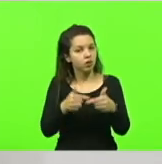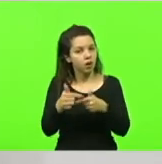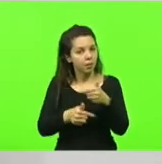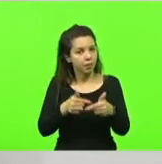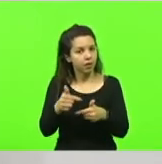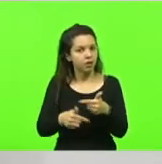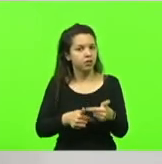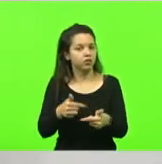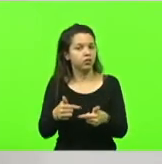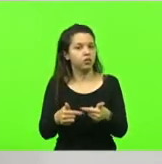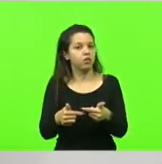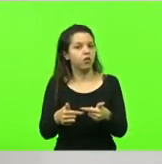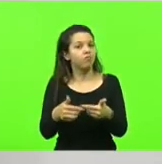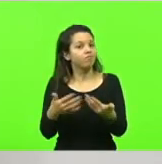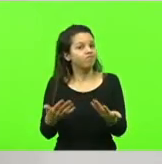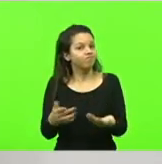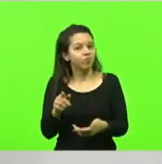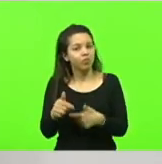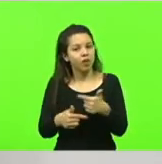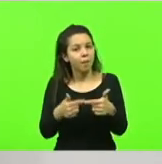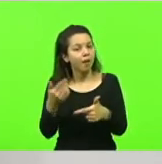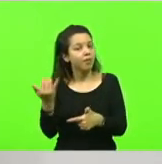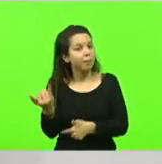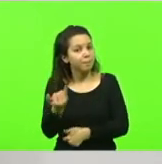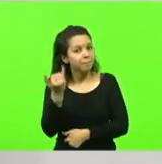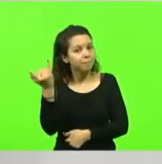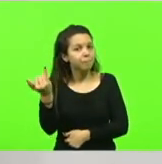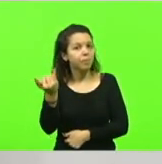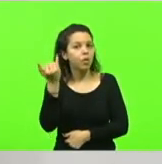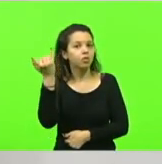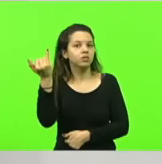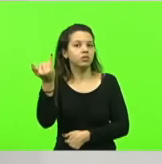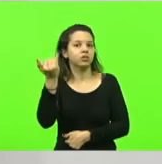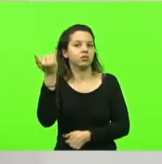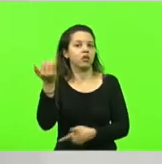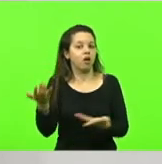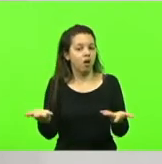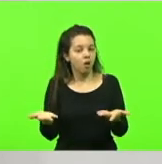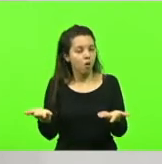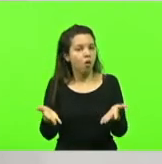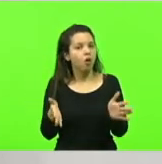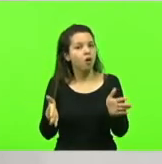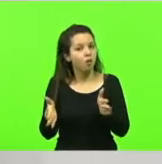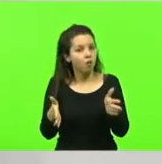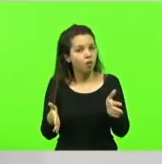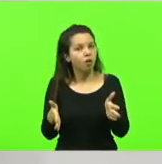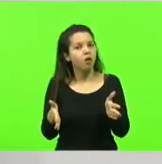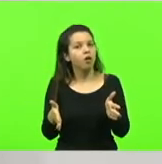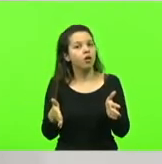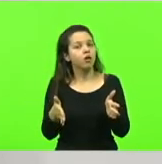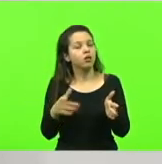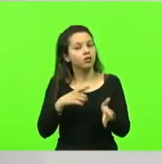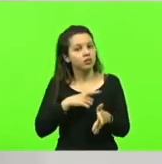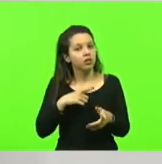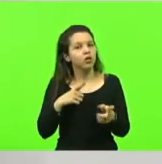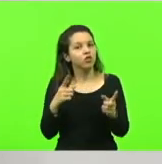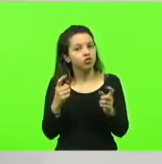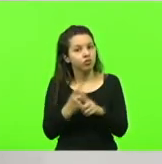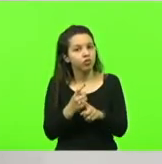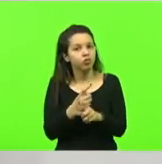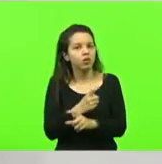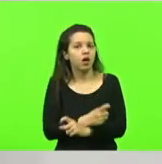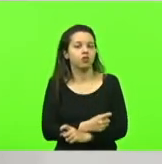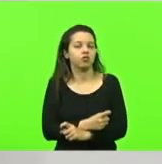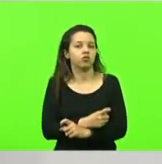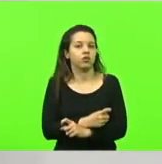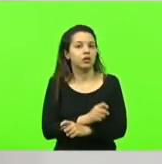um serviço tão importante, como sugere seu próprio nome, passe por tantas históricas dificuldades. Se a empresa contratada para